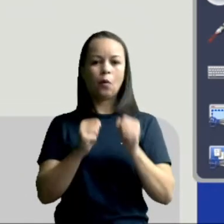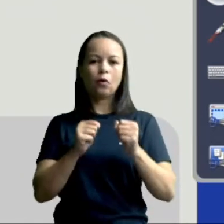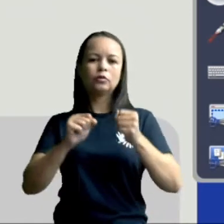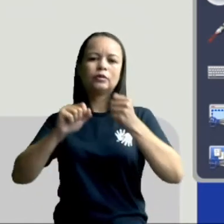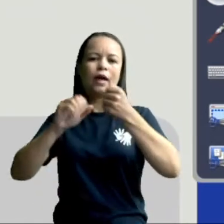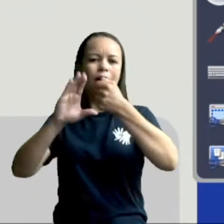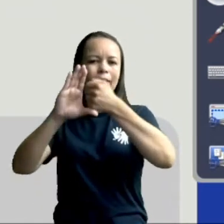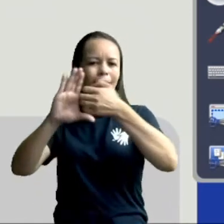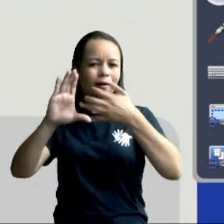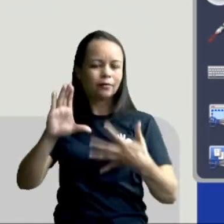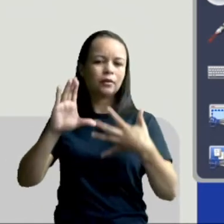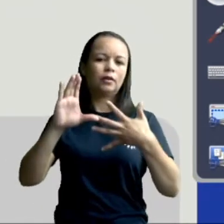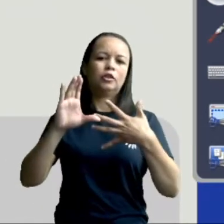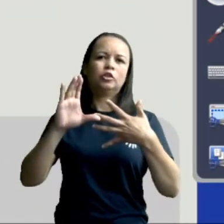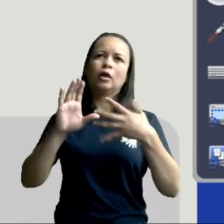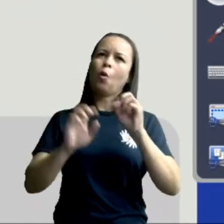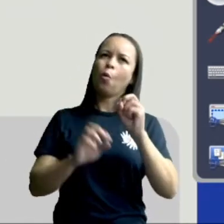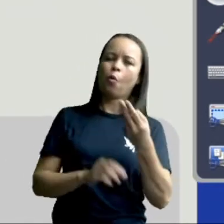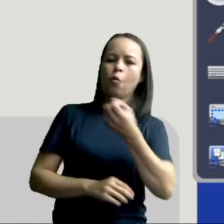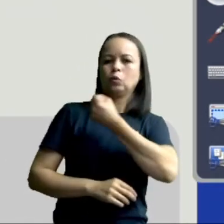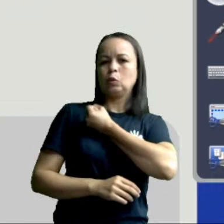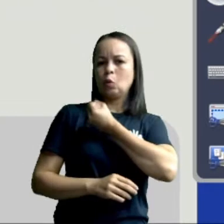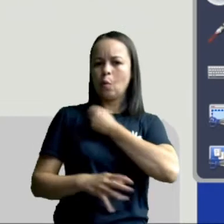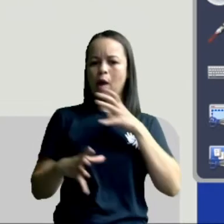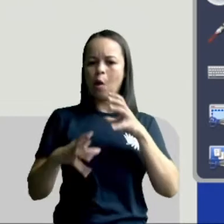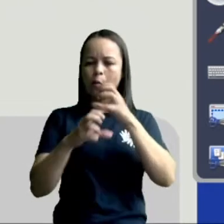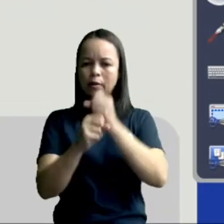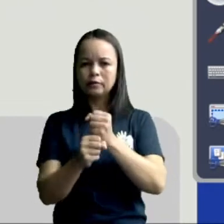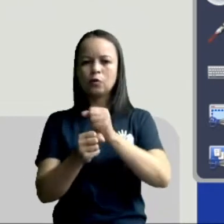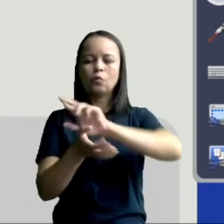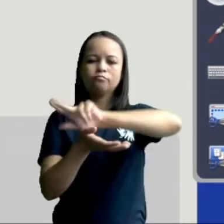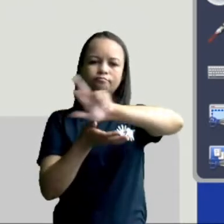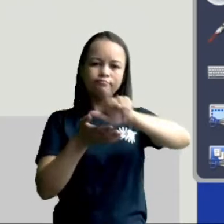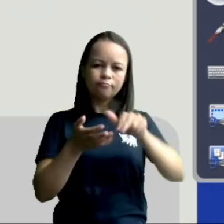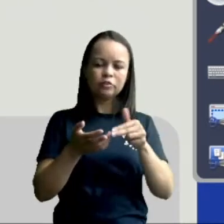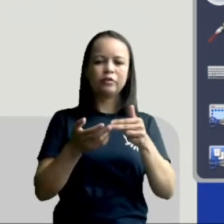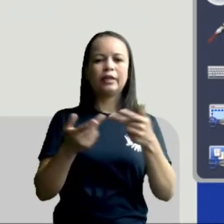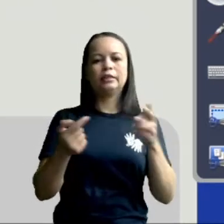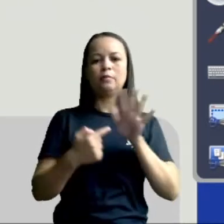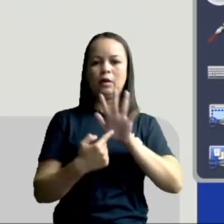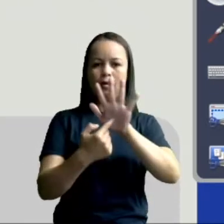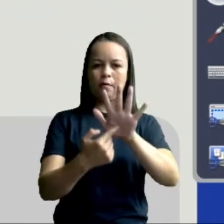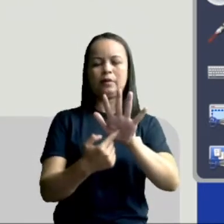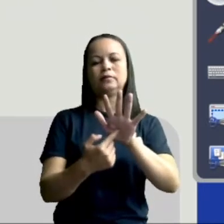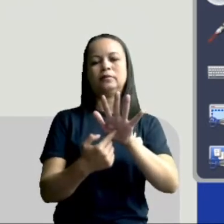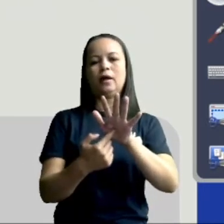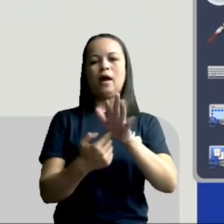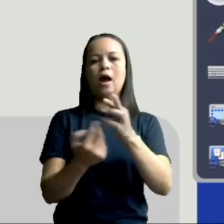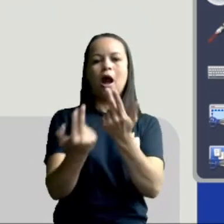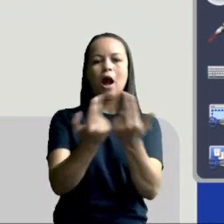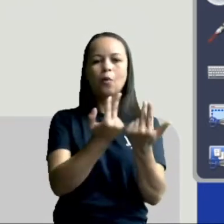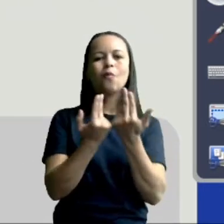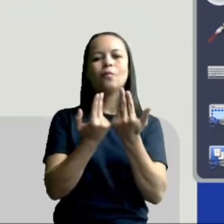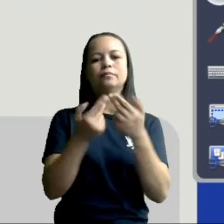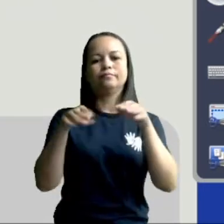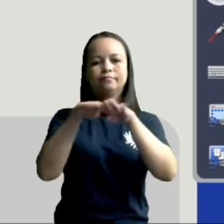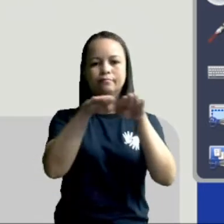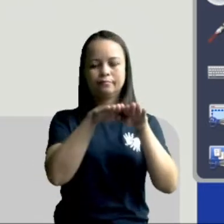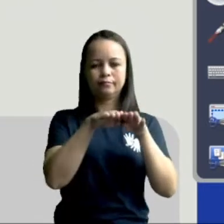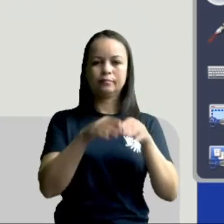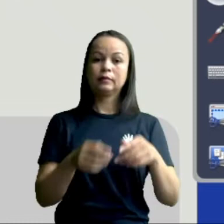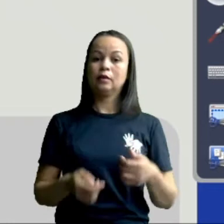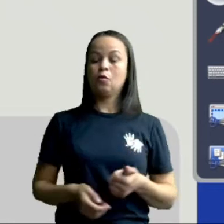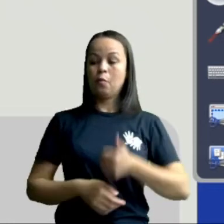né, ou números, operações diferentes para representar aquela mesma quantidade, como a gente vê aqui. Então,